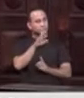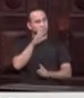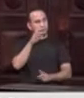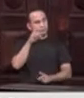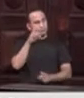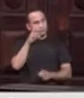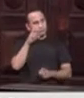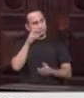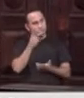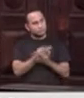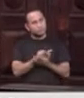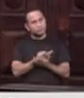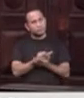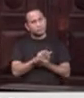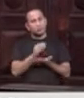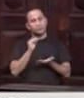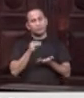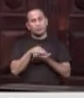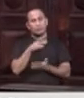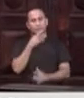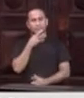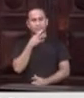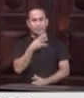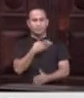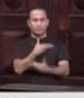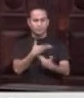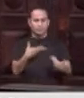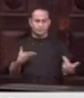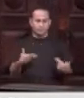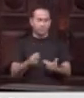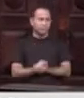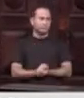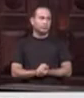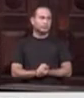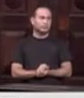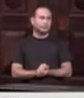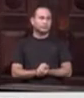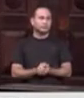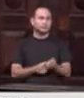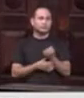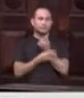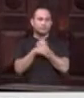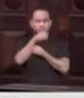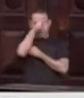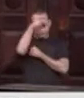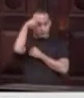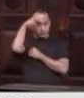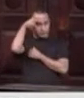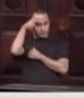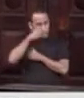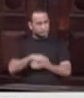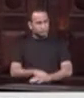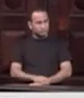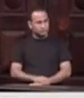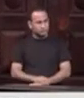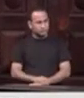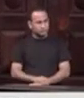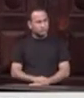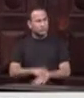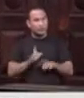desconhecimento de algumas coisas na área da segurança pública. Eu estava vendo aqui, Reage